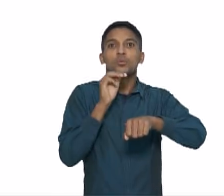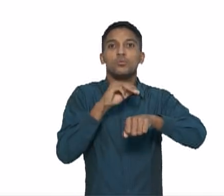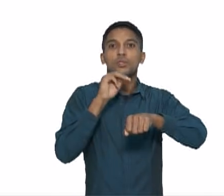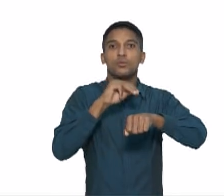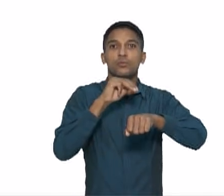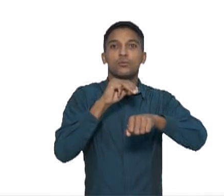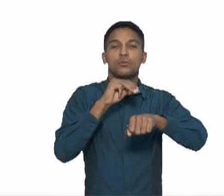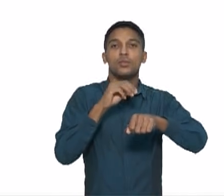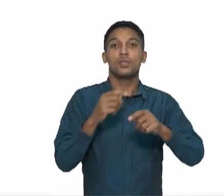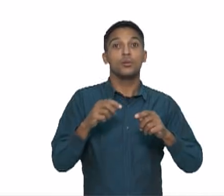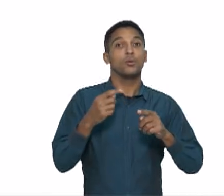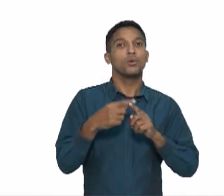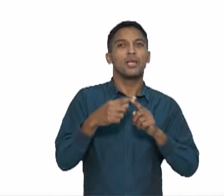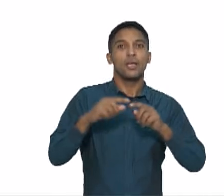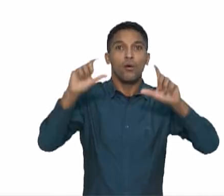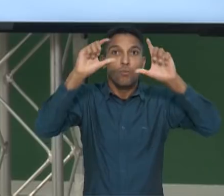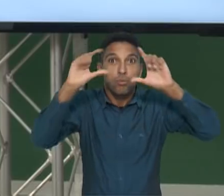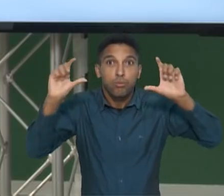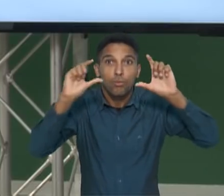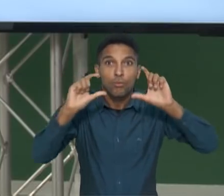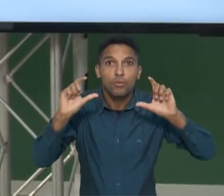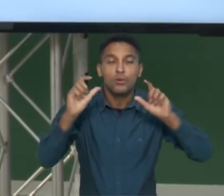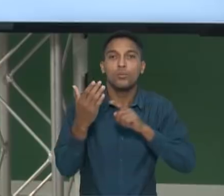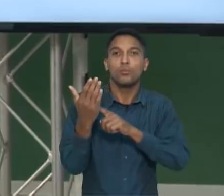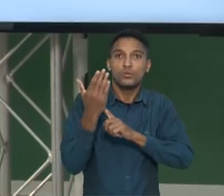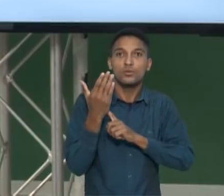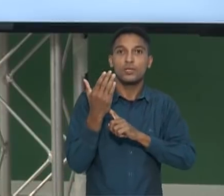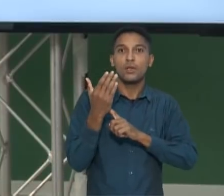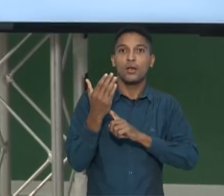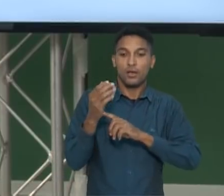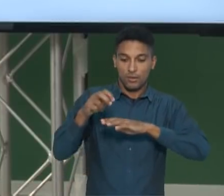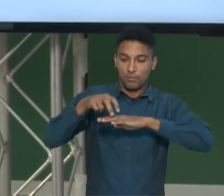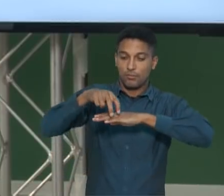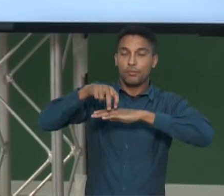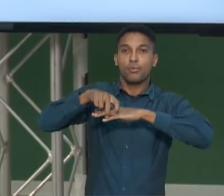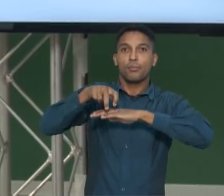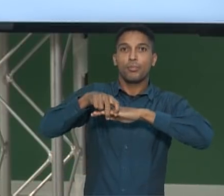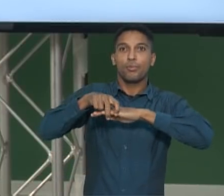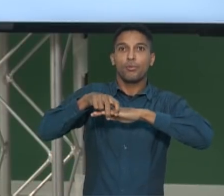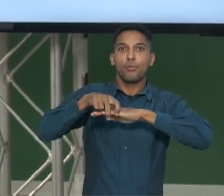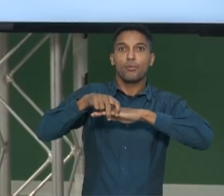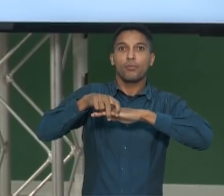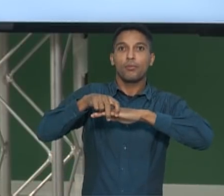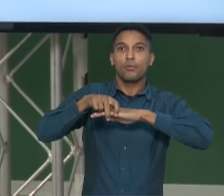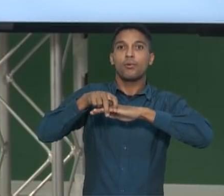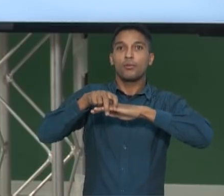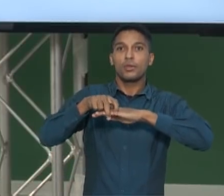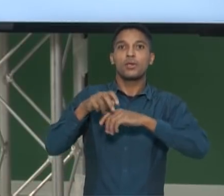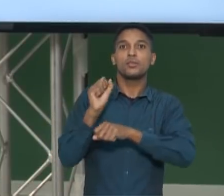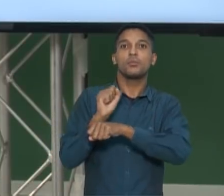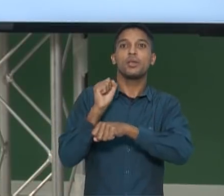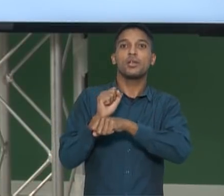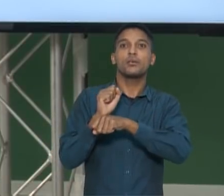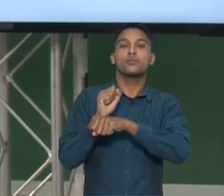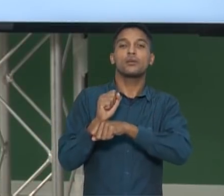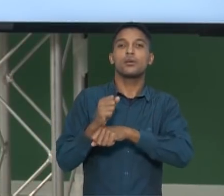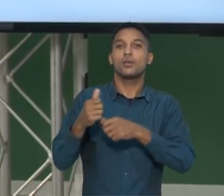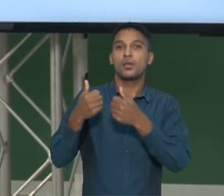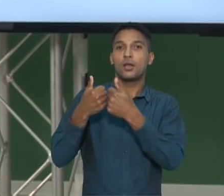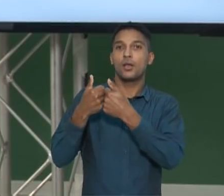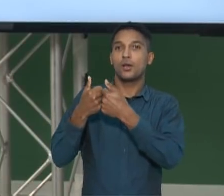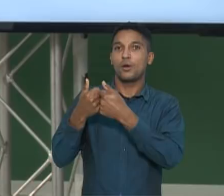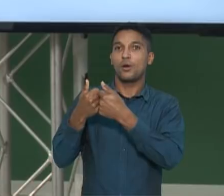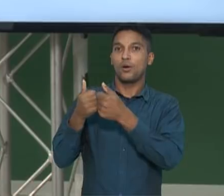personagem esperava o bonde. Né? Então, ela estava ali num ponto, né, como um ponto de ônibus, esperando o ônibus, e teve esse momento de revelação,